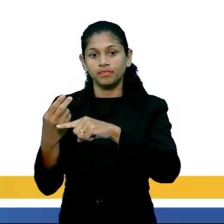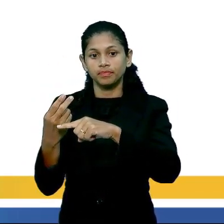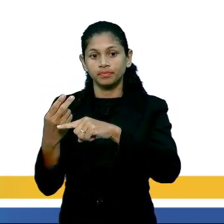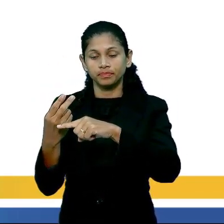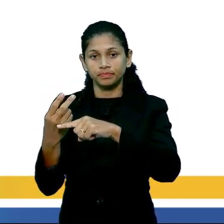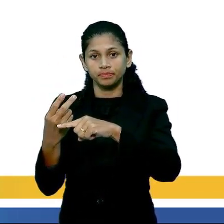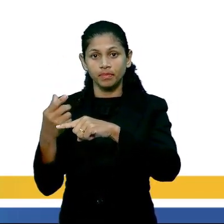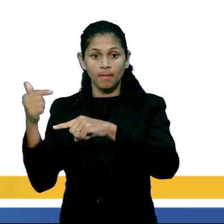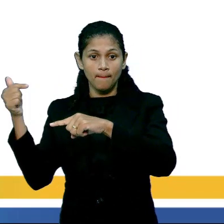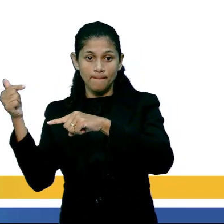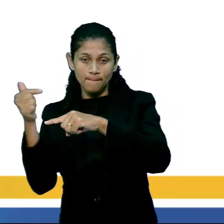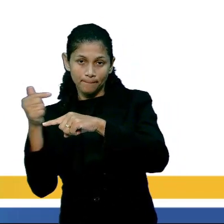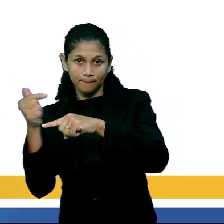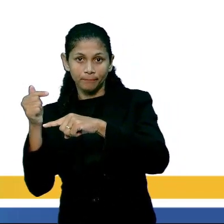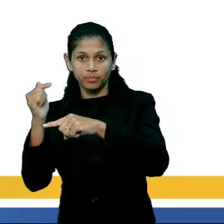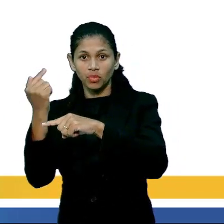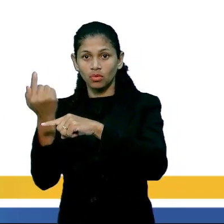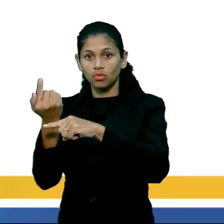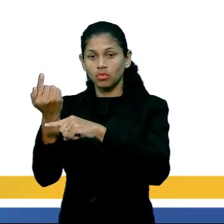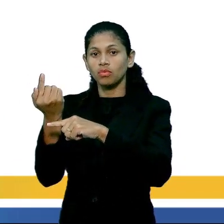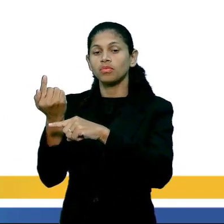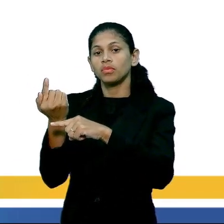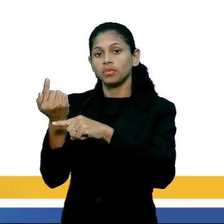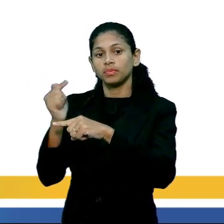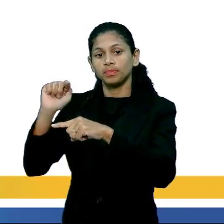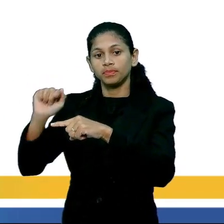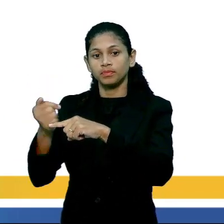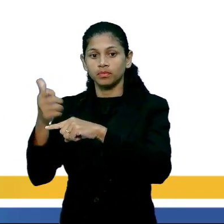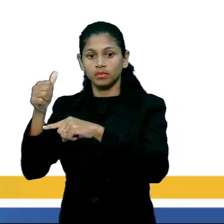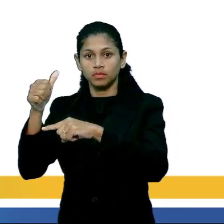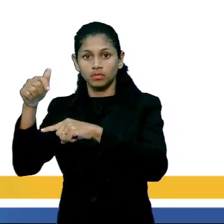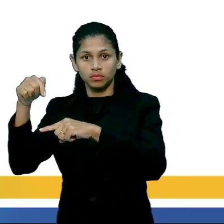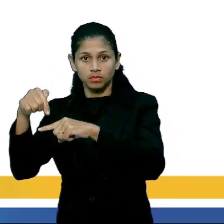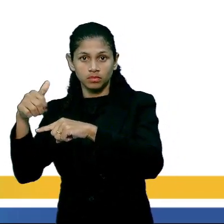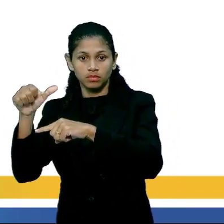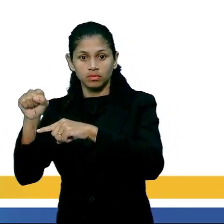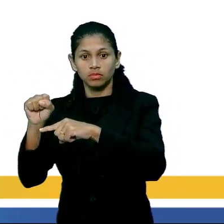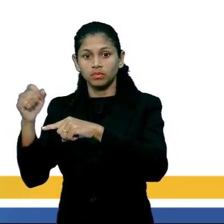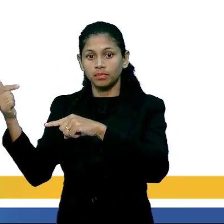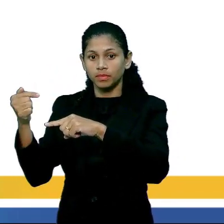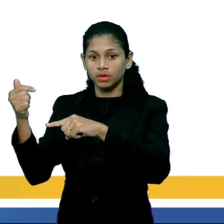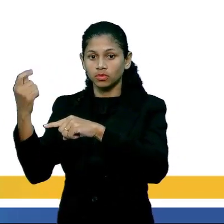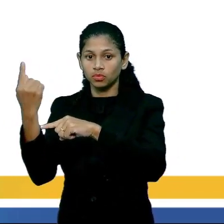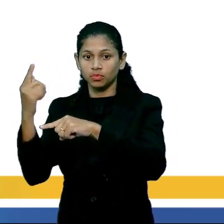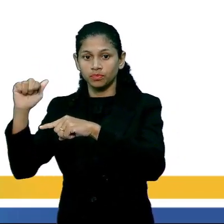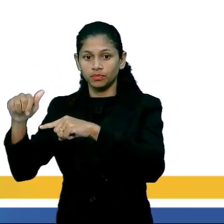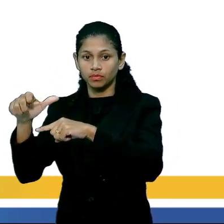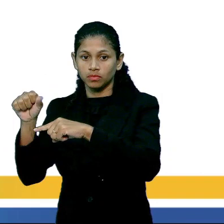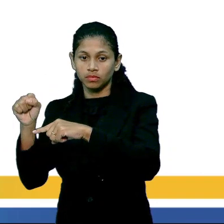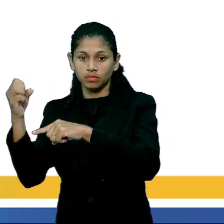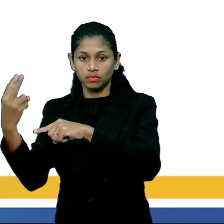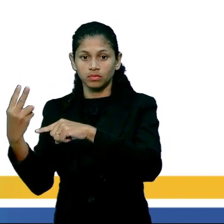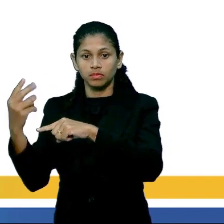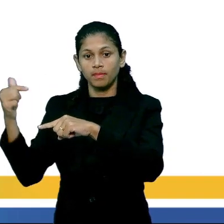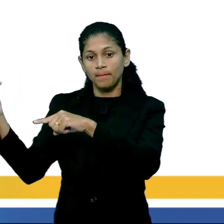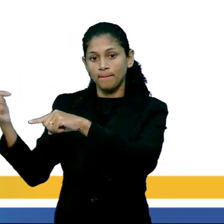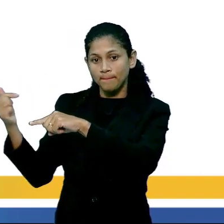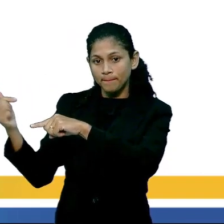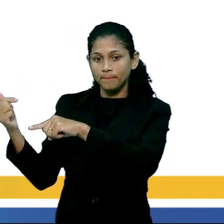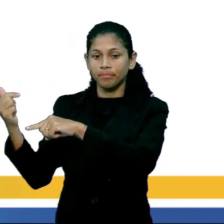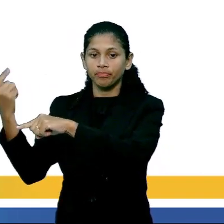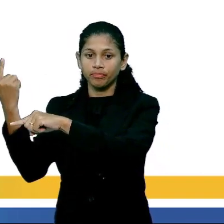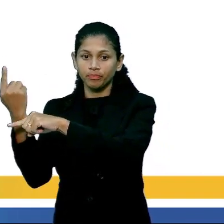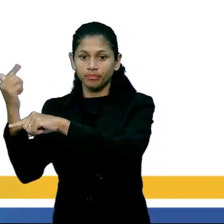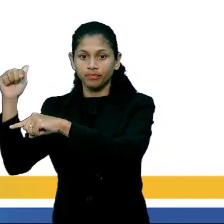do outro 0,2 - 1,78 - 1,82